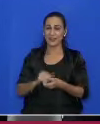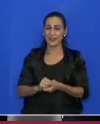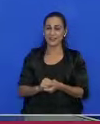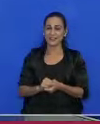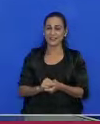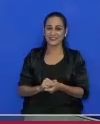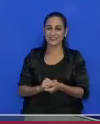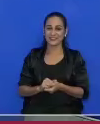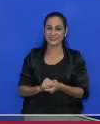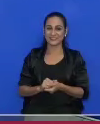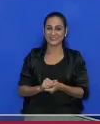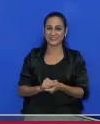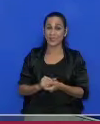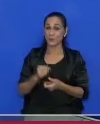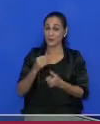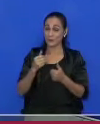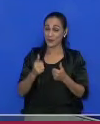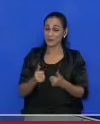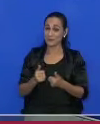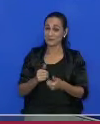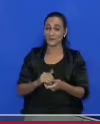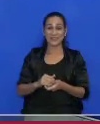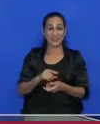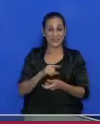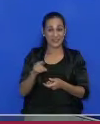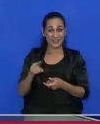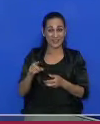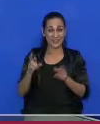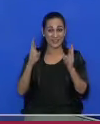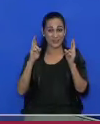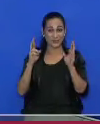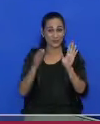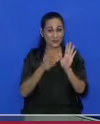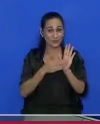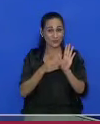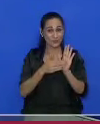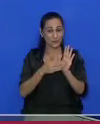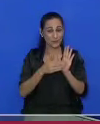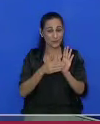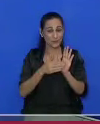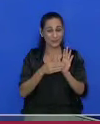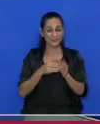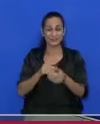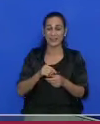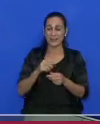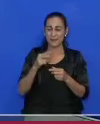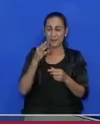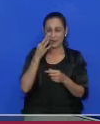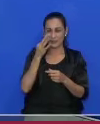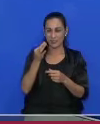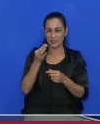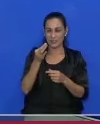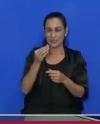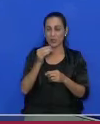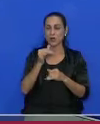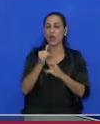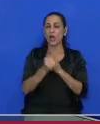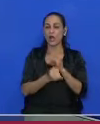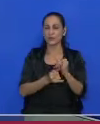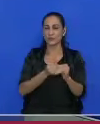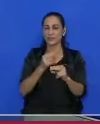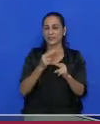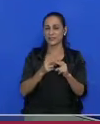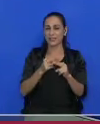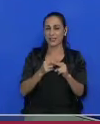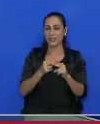senhoras auditoras. Muito bem. E aí, a sorte estava na sua aposta? Fique atento, então, ao site da Caixa,